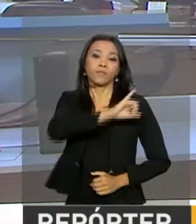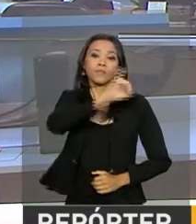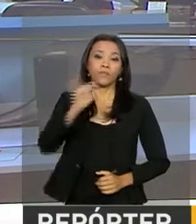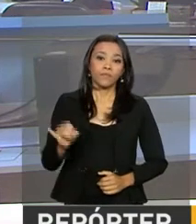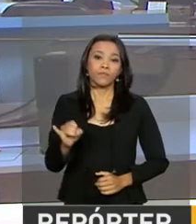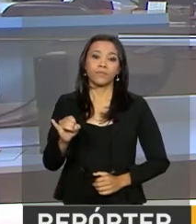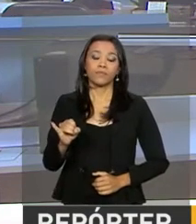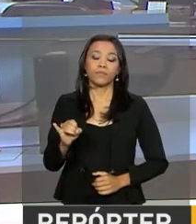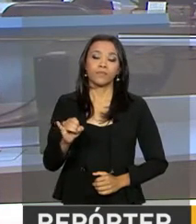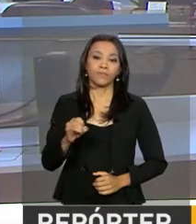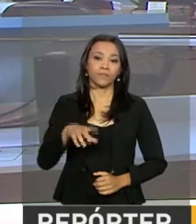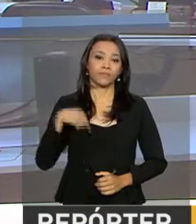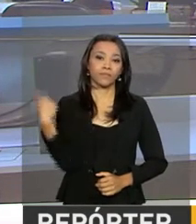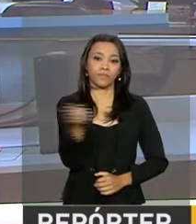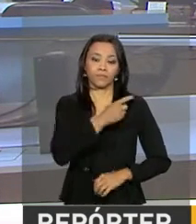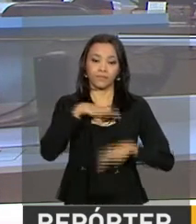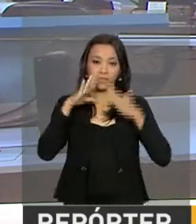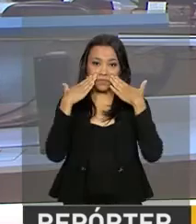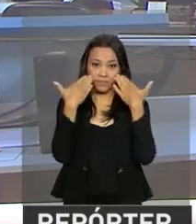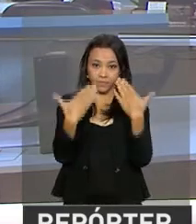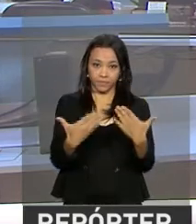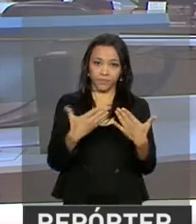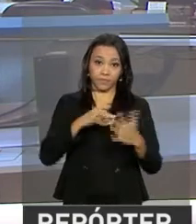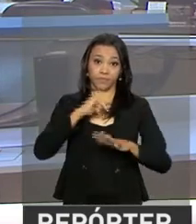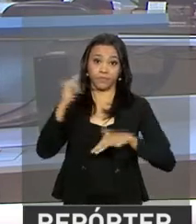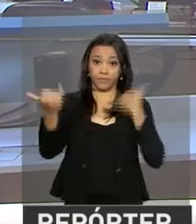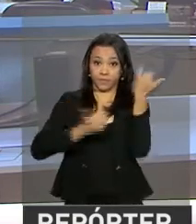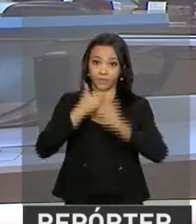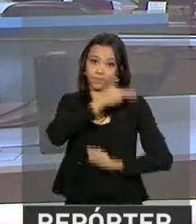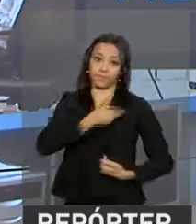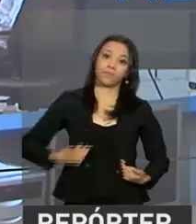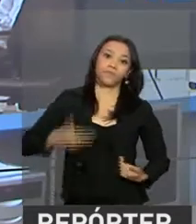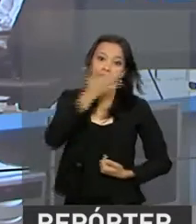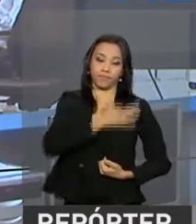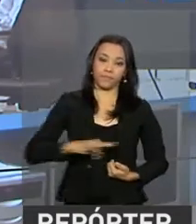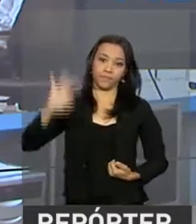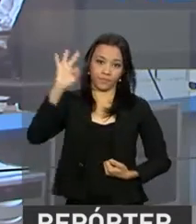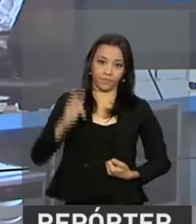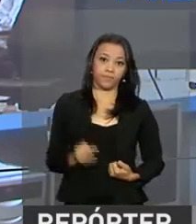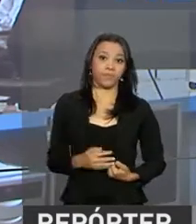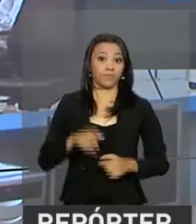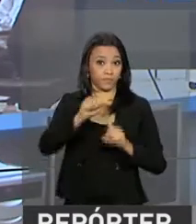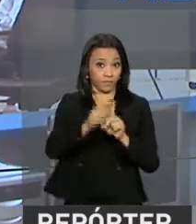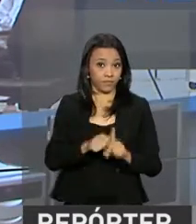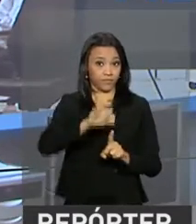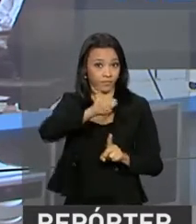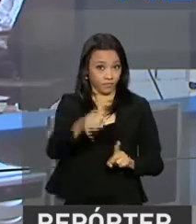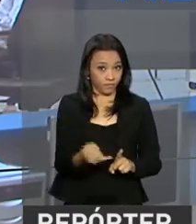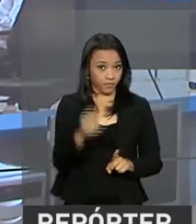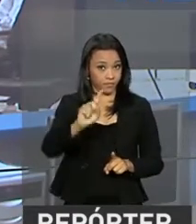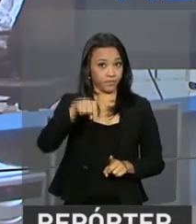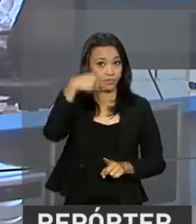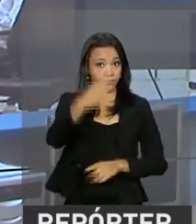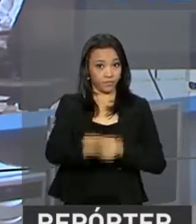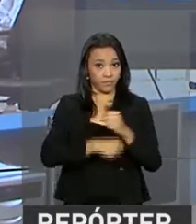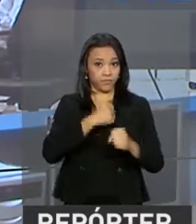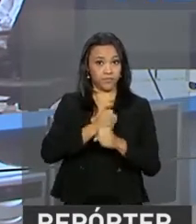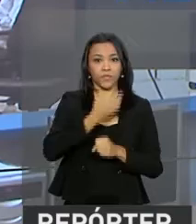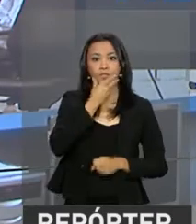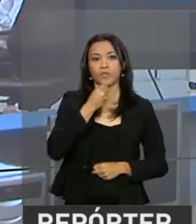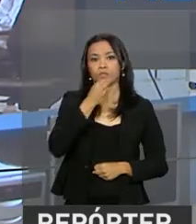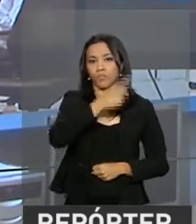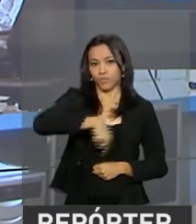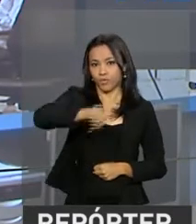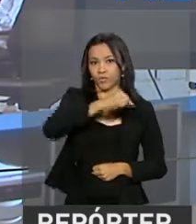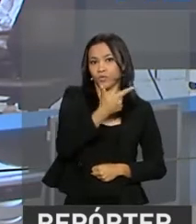Olá, o repórter NBR está de volta com as notícias do governo federal. A partir de janeiro do ano que vem, meninos de 12 e